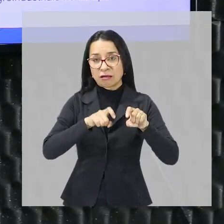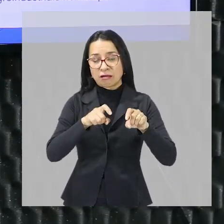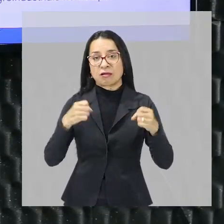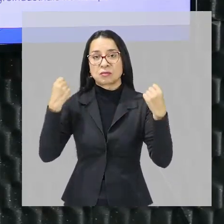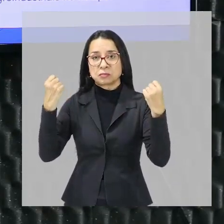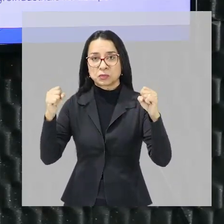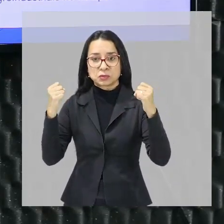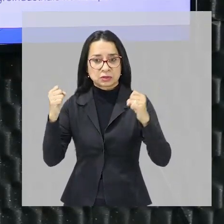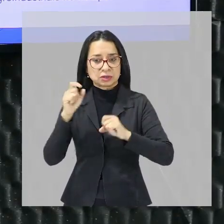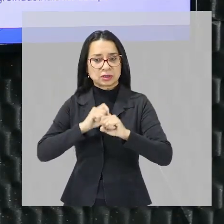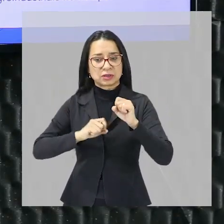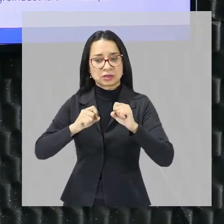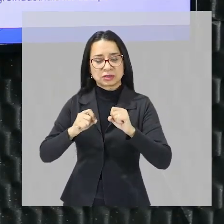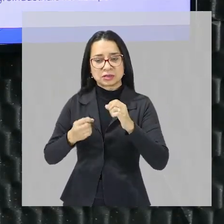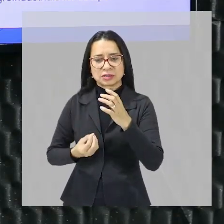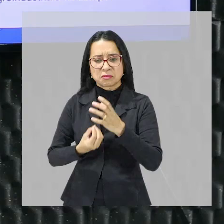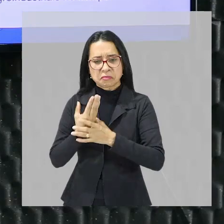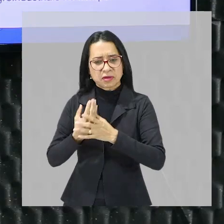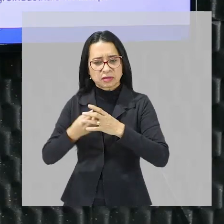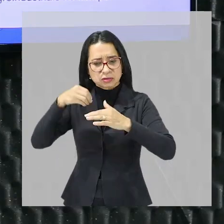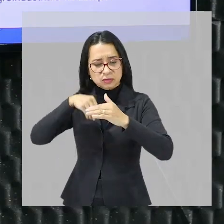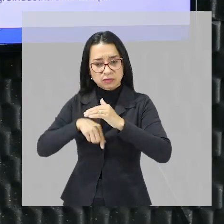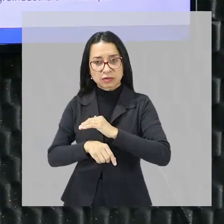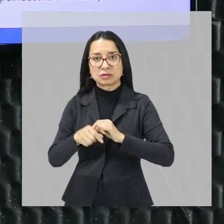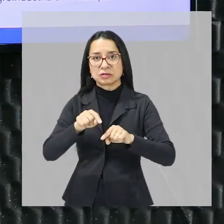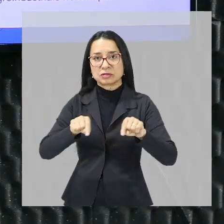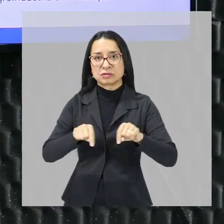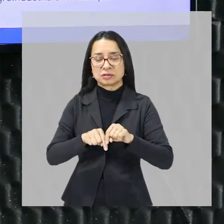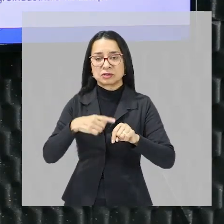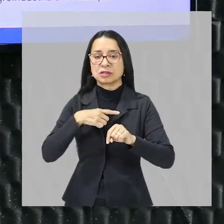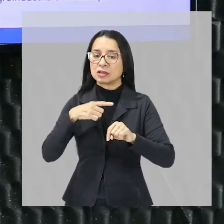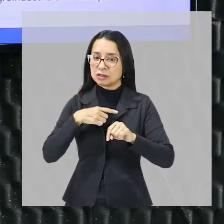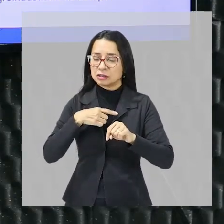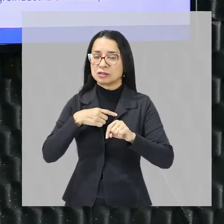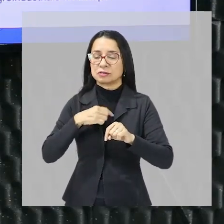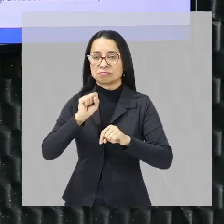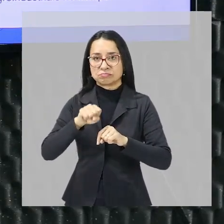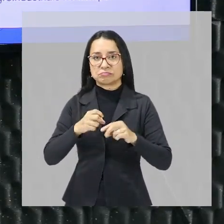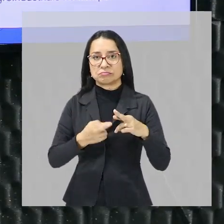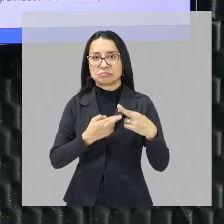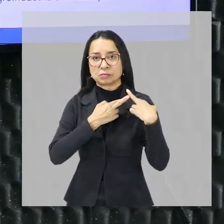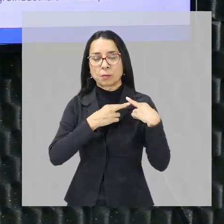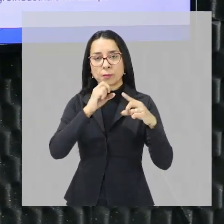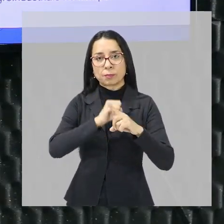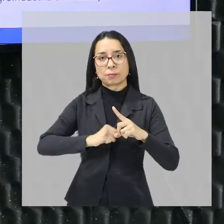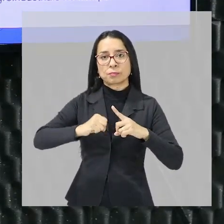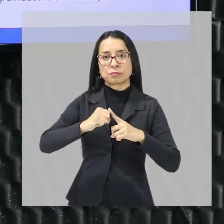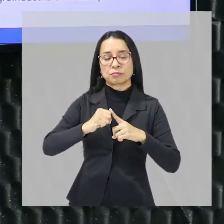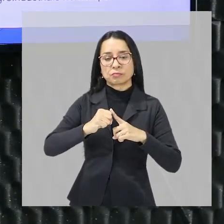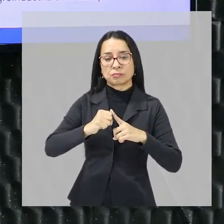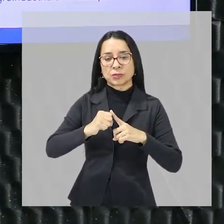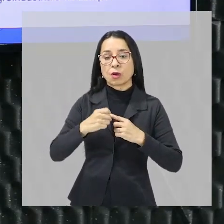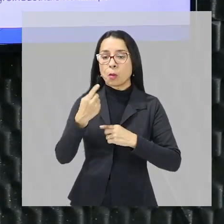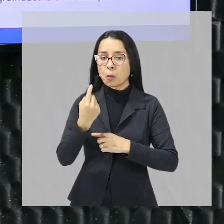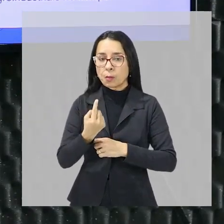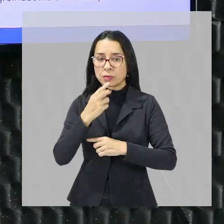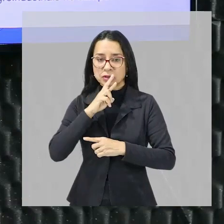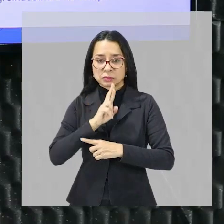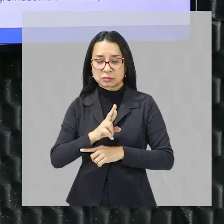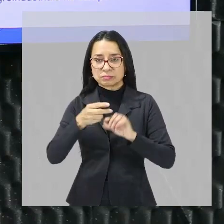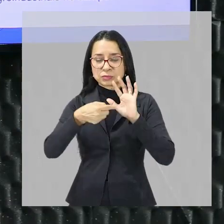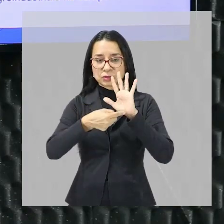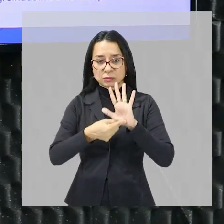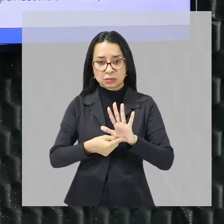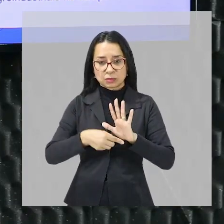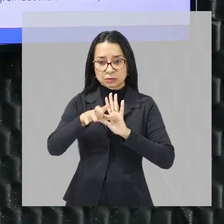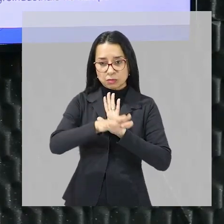campo e produzem, o espaço é produtivo. Ele cumpre função social. Então a única opção que mostra para nós